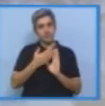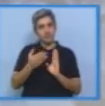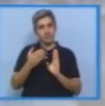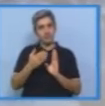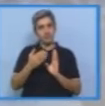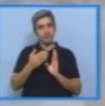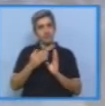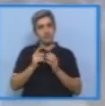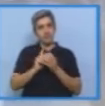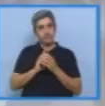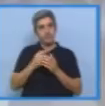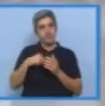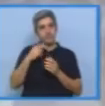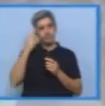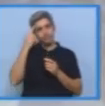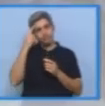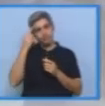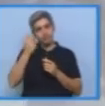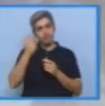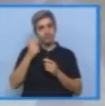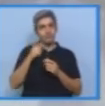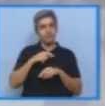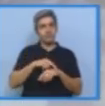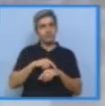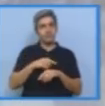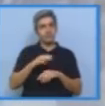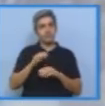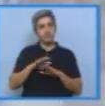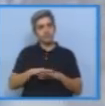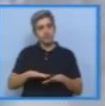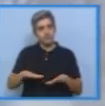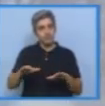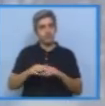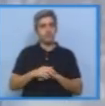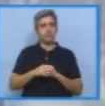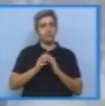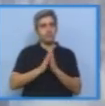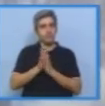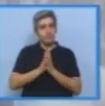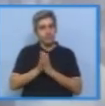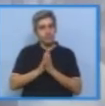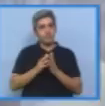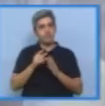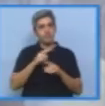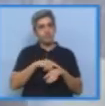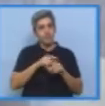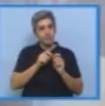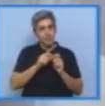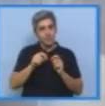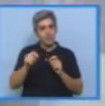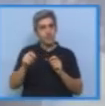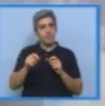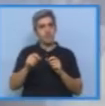semana anterior. Procura-se que seja um tempo mais sereno, também de aproveitar esse